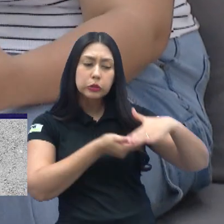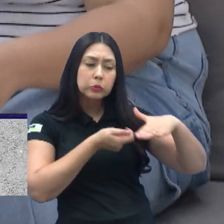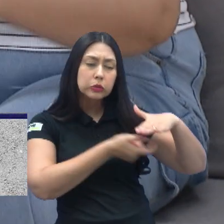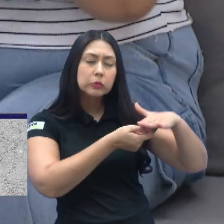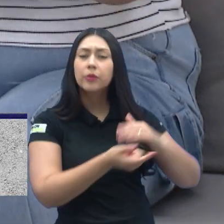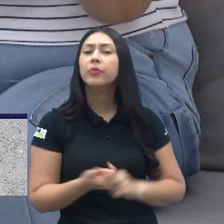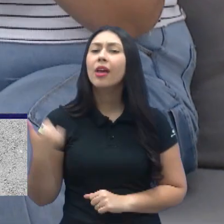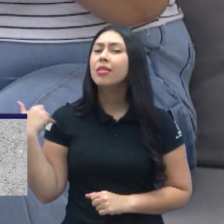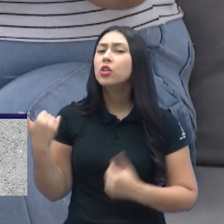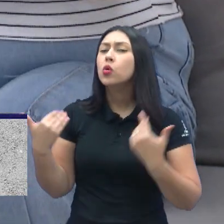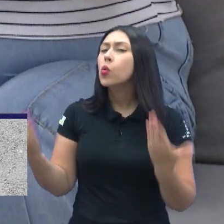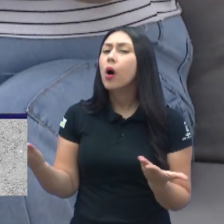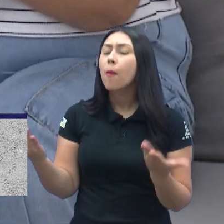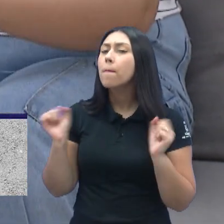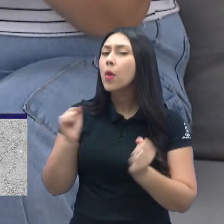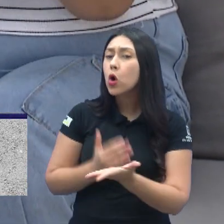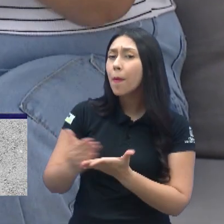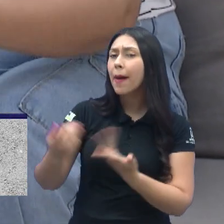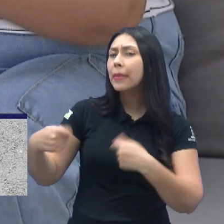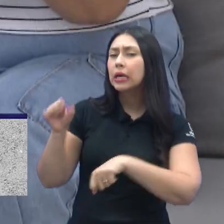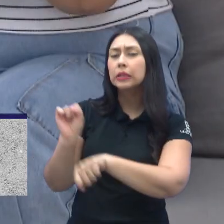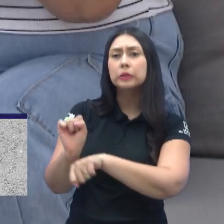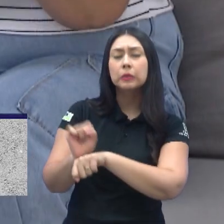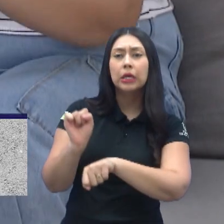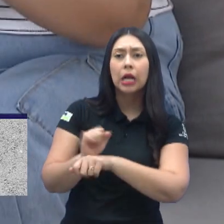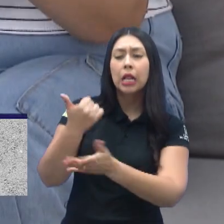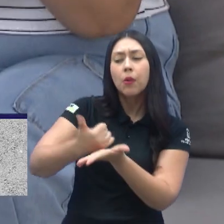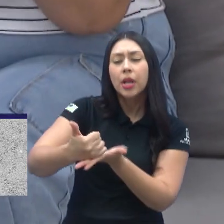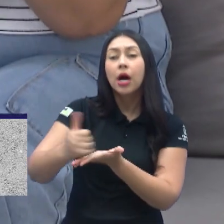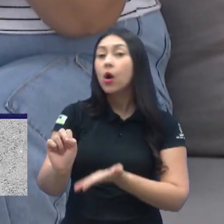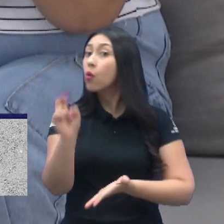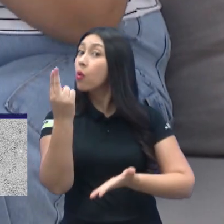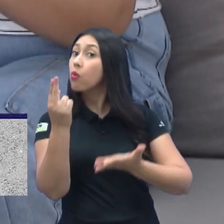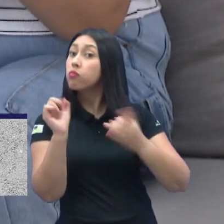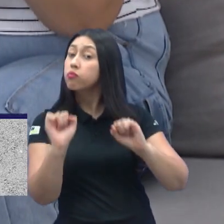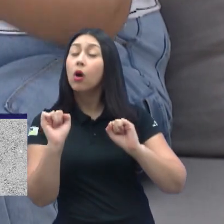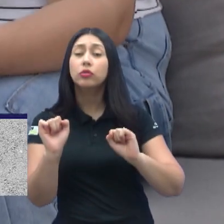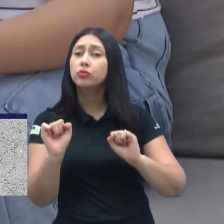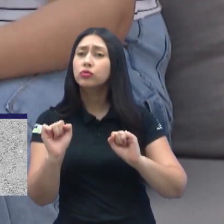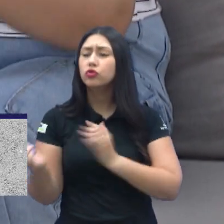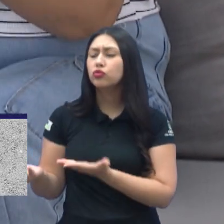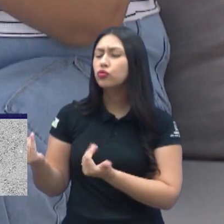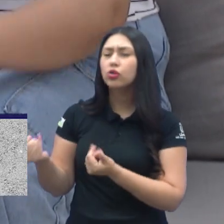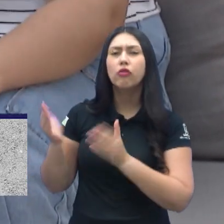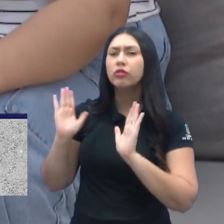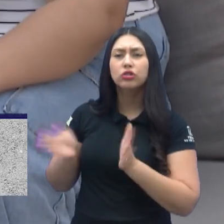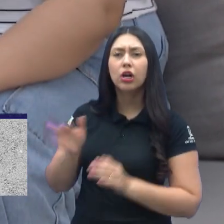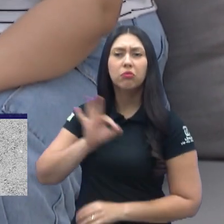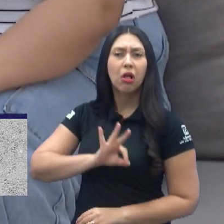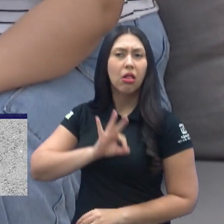essa previdência? Tem que esperar algum tempo de carteira assinada? Posso fazer desde jovem, se eu tiver uma renda fixa? Como é que é